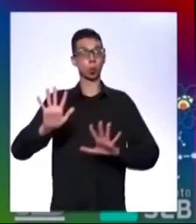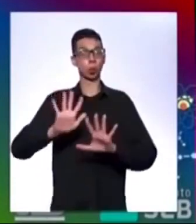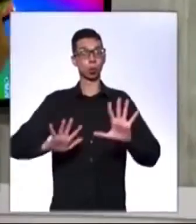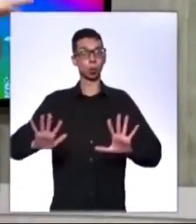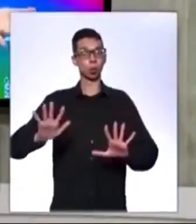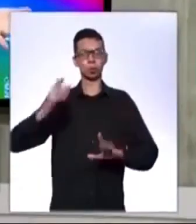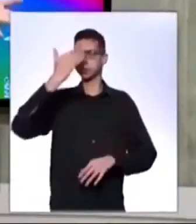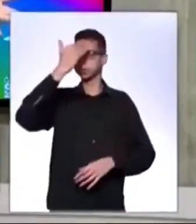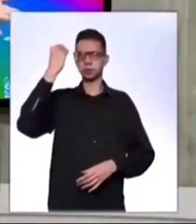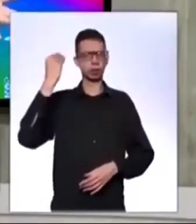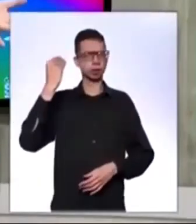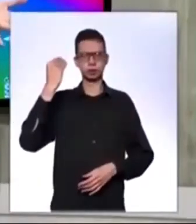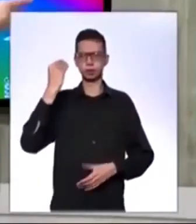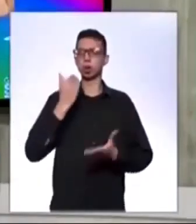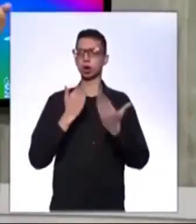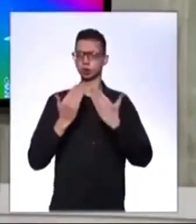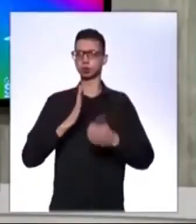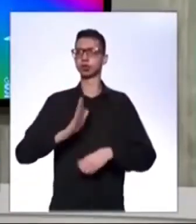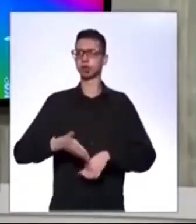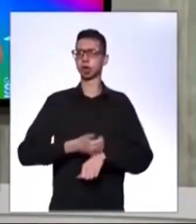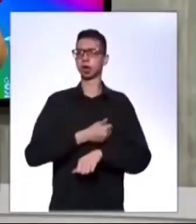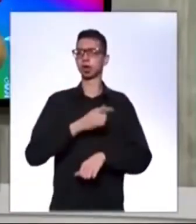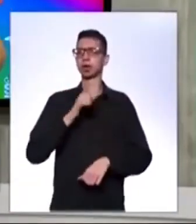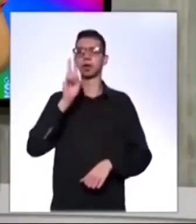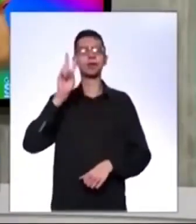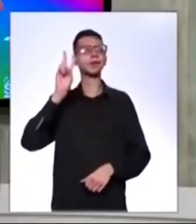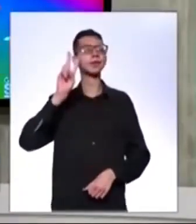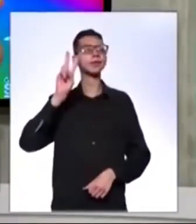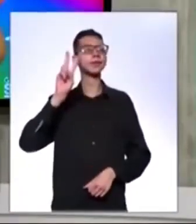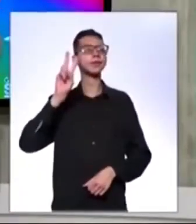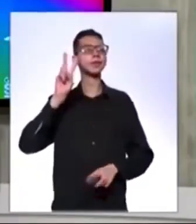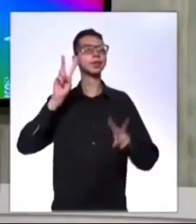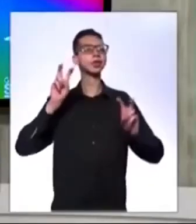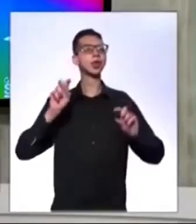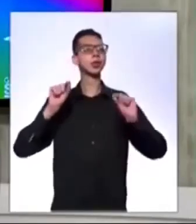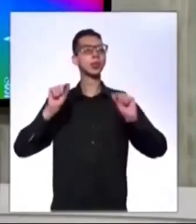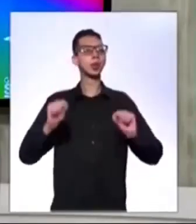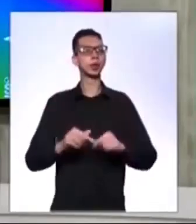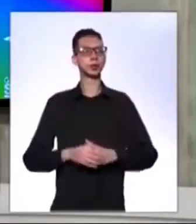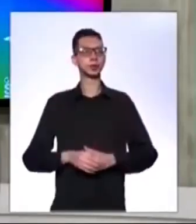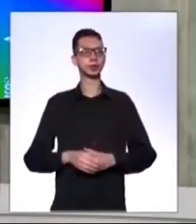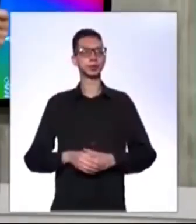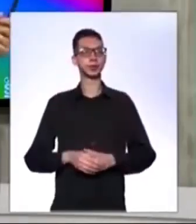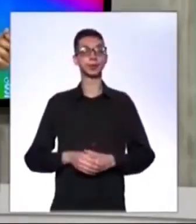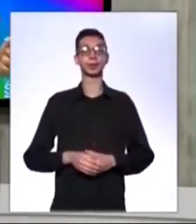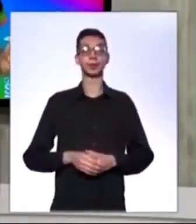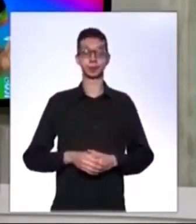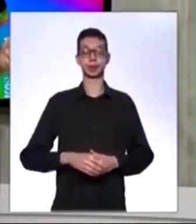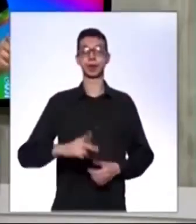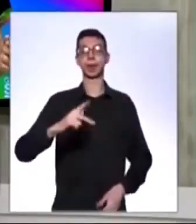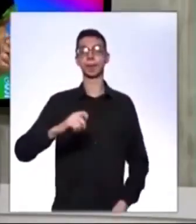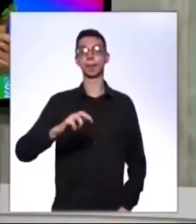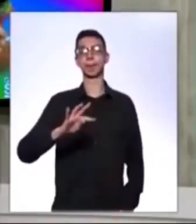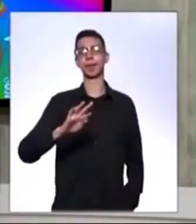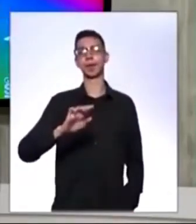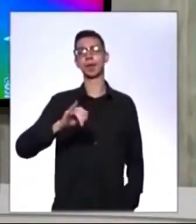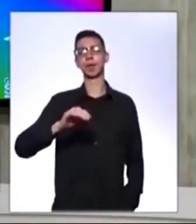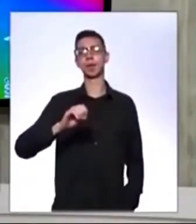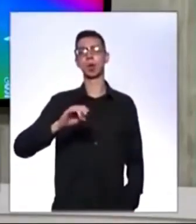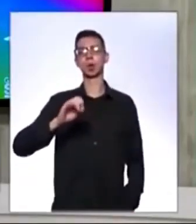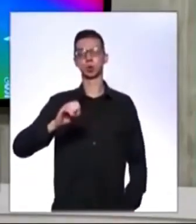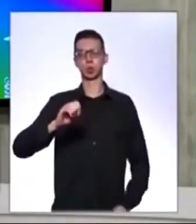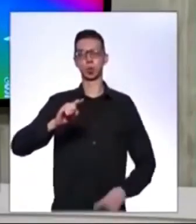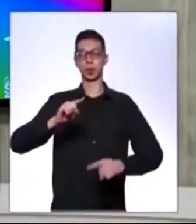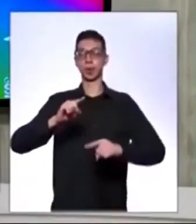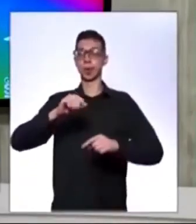a gente já conversou um pouquinho sobre isso uma outra vez, né? Sobre a questão do patrimônio material e o patrimônio imaterial, também chamado de